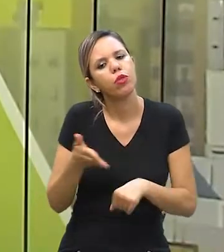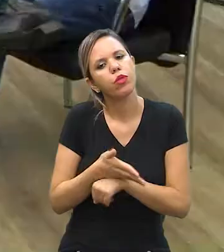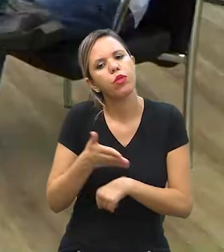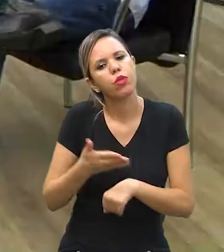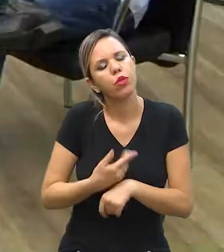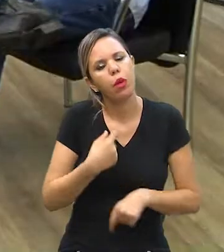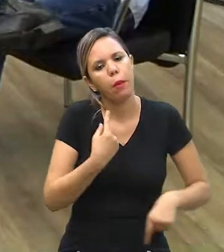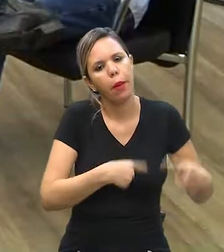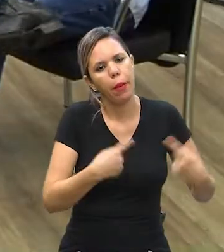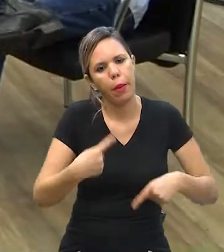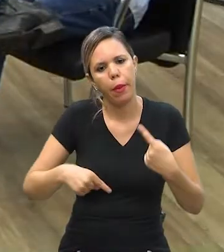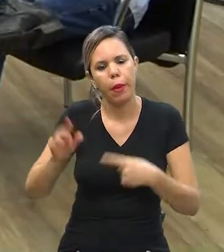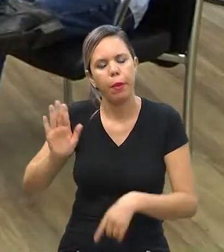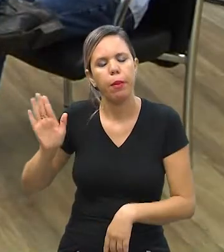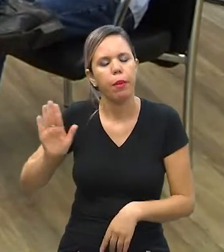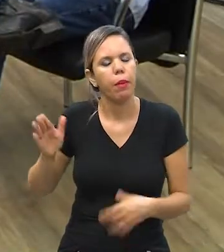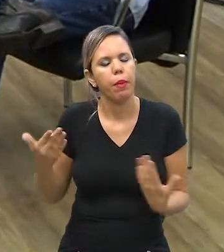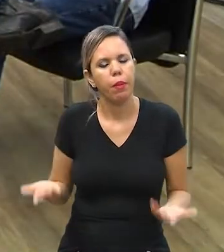das eleições?